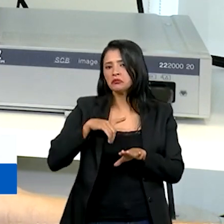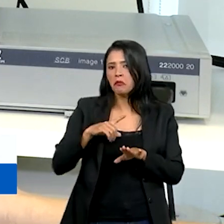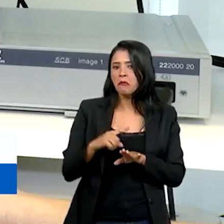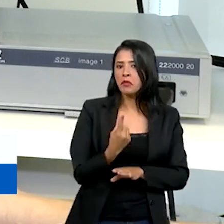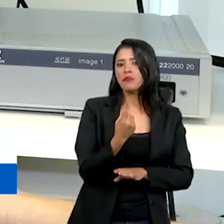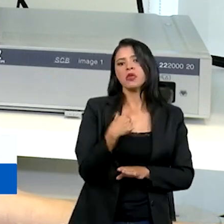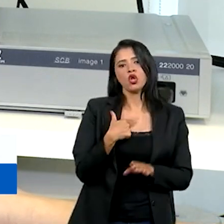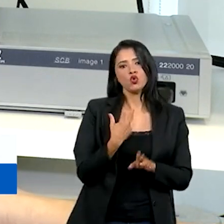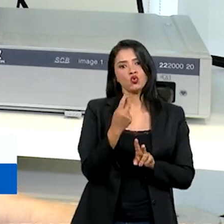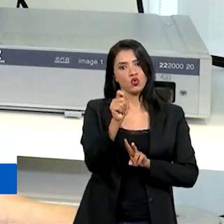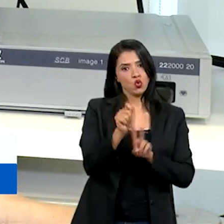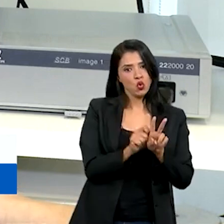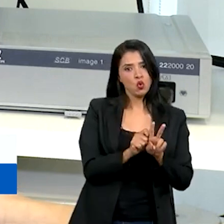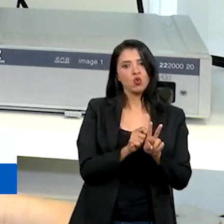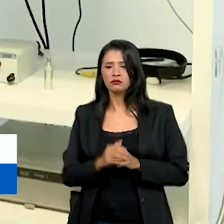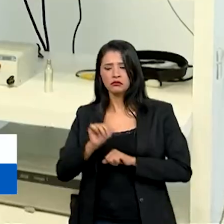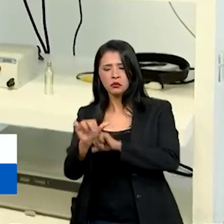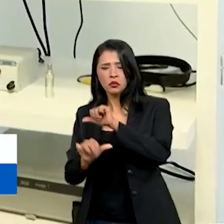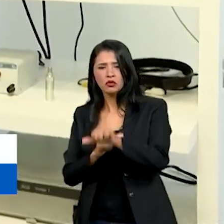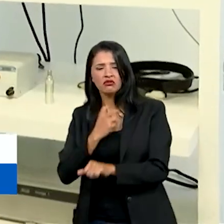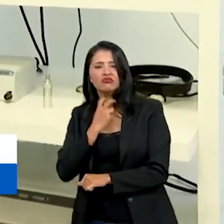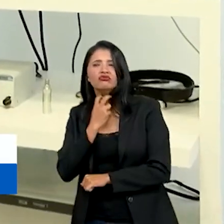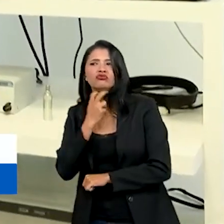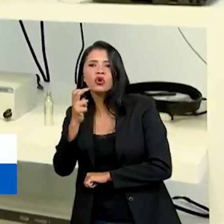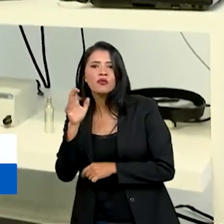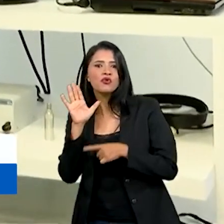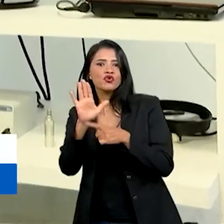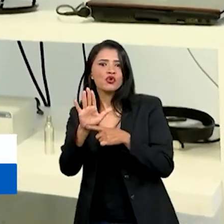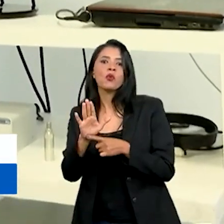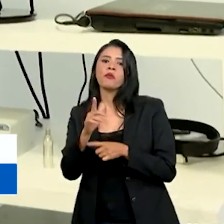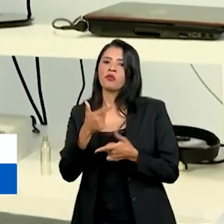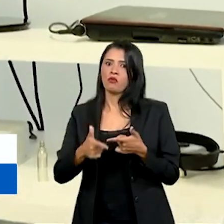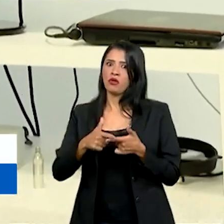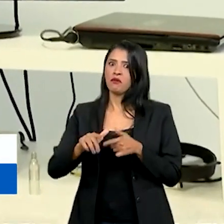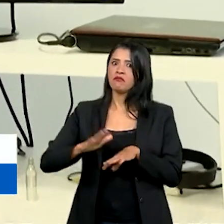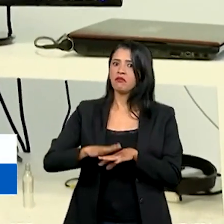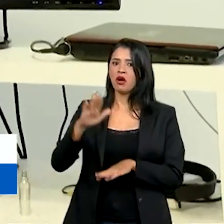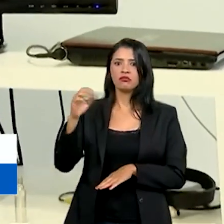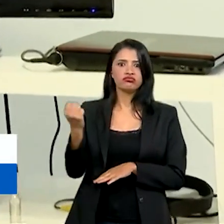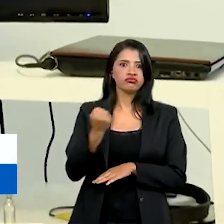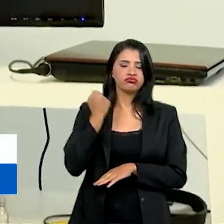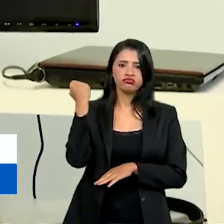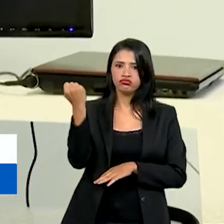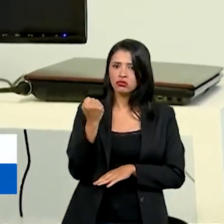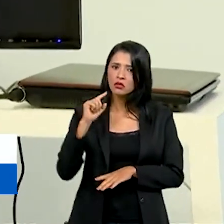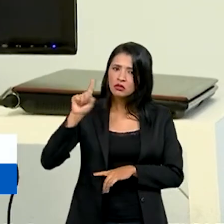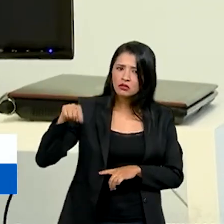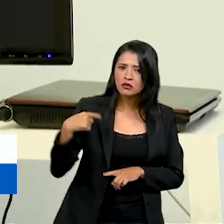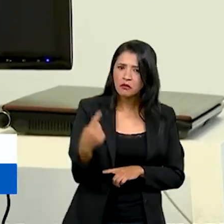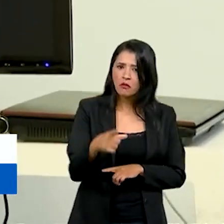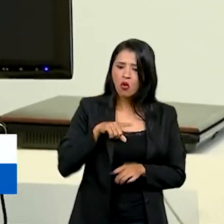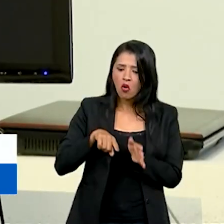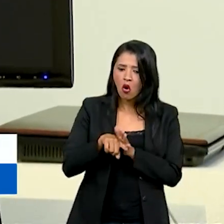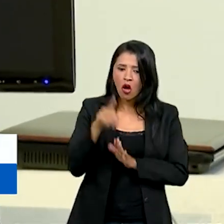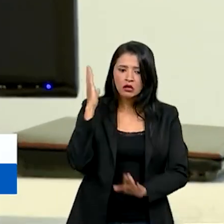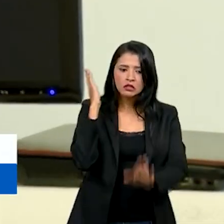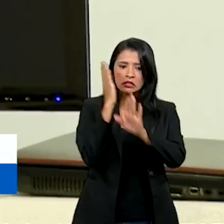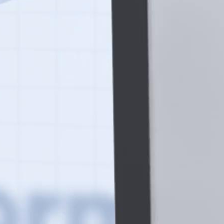primeiramente com dois meses, depois a cada seis meses. E agora em agosto vai completar os cinco anos que é o protocolo.